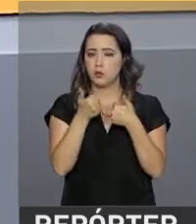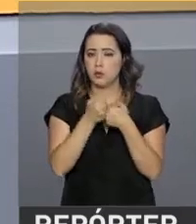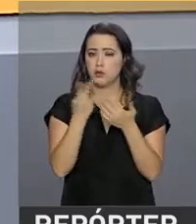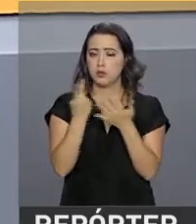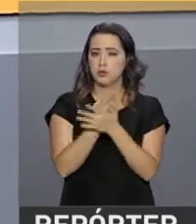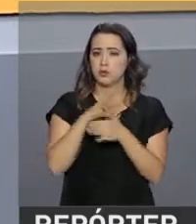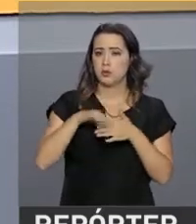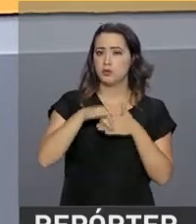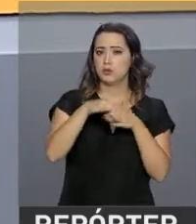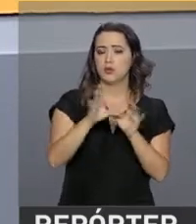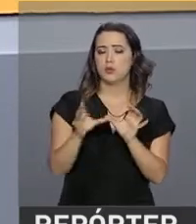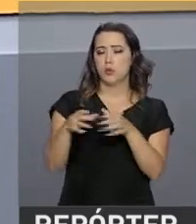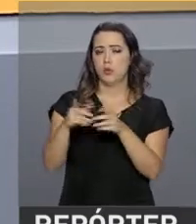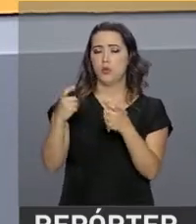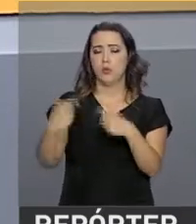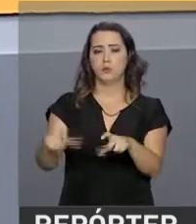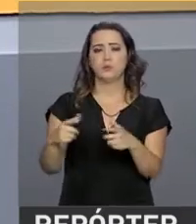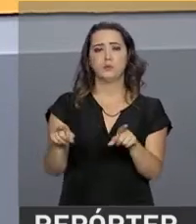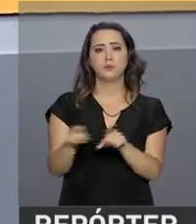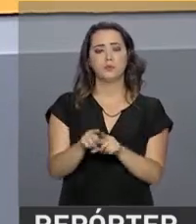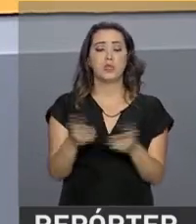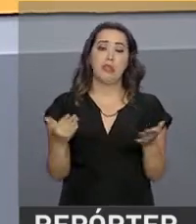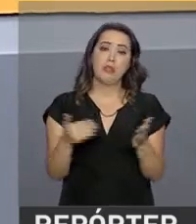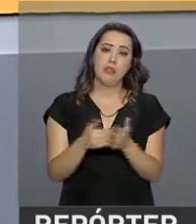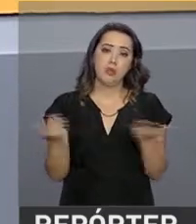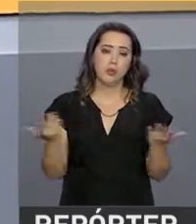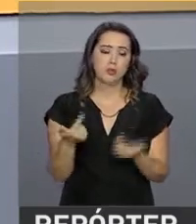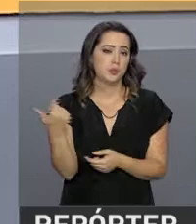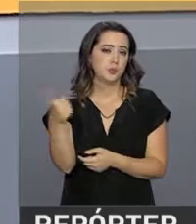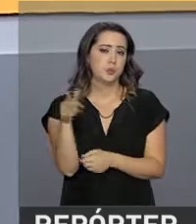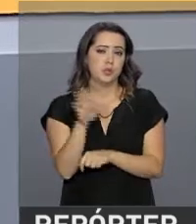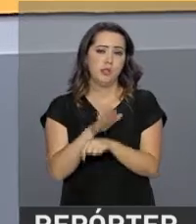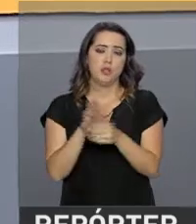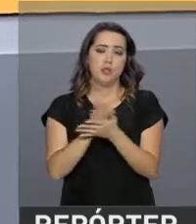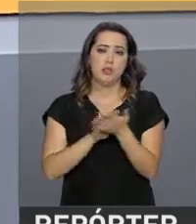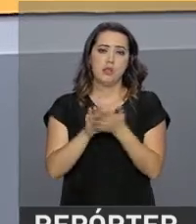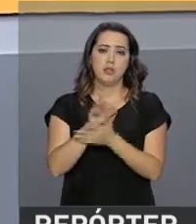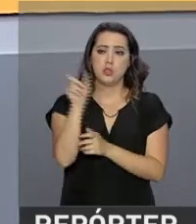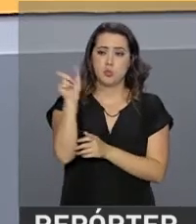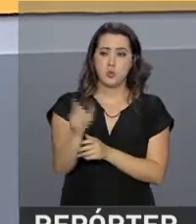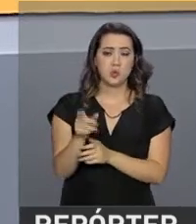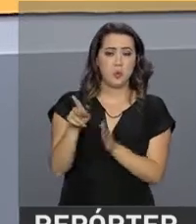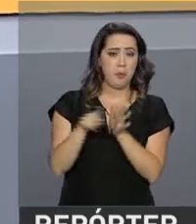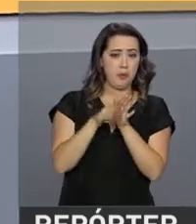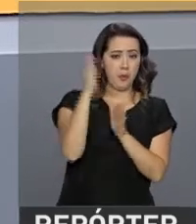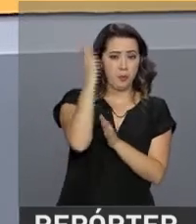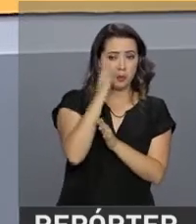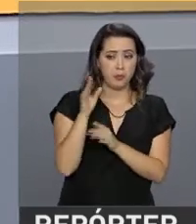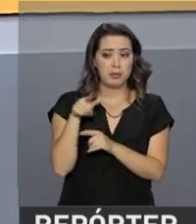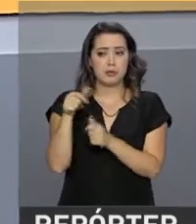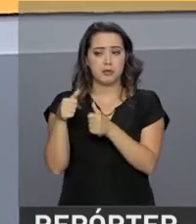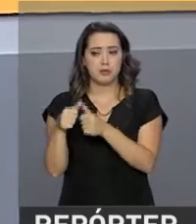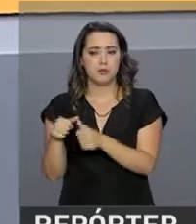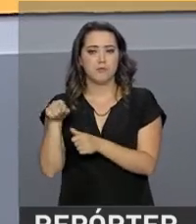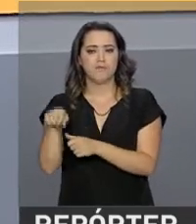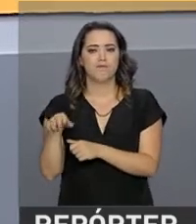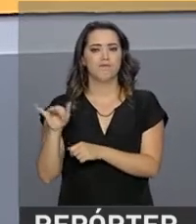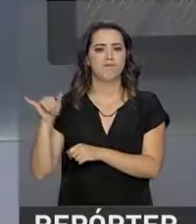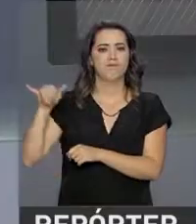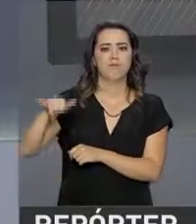em coordenação com as autoridades cubanas. E até o momento não há notícias de brasileiros vítimas do acidente